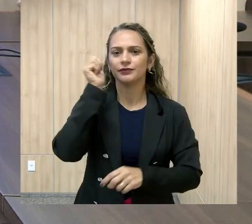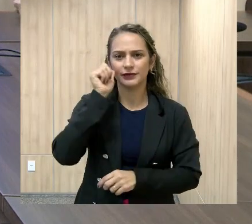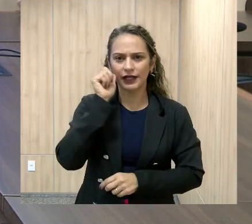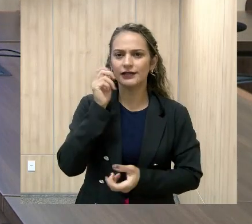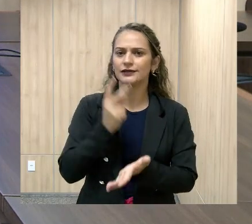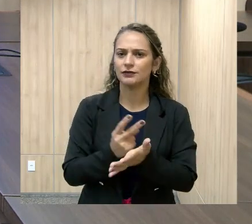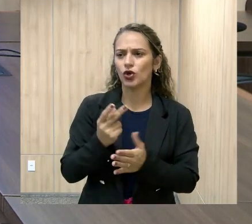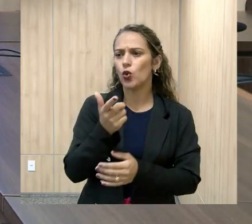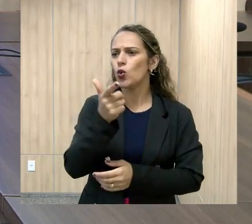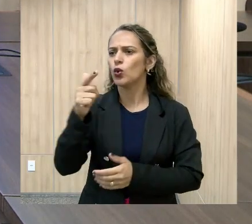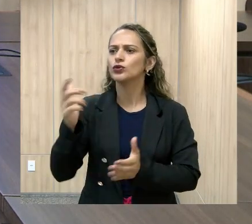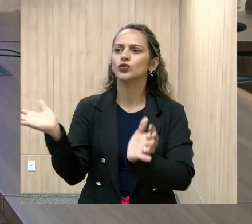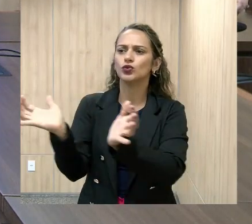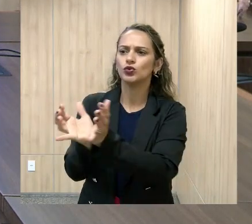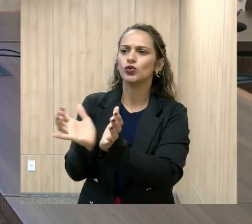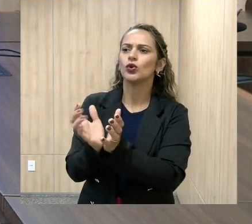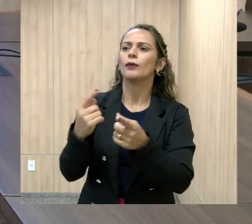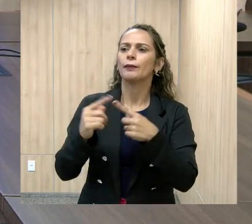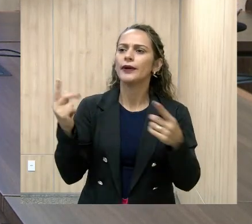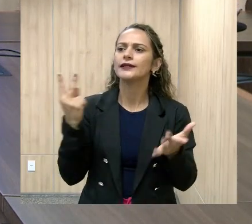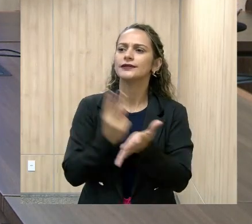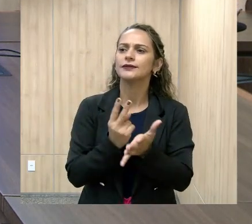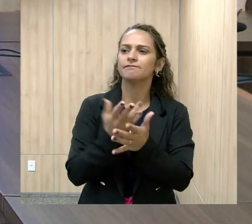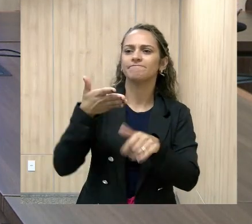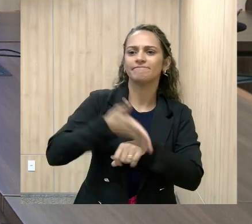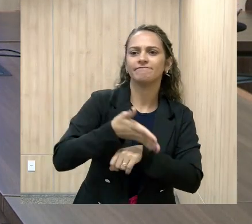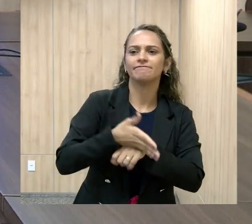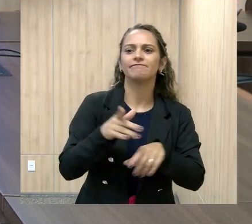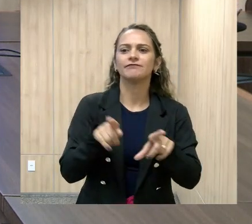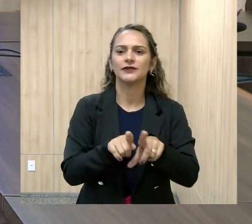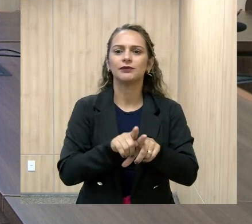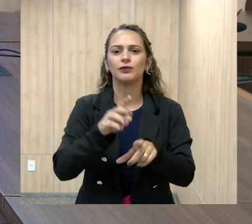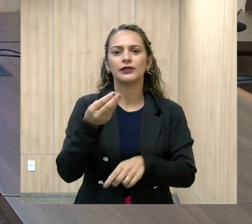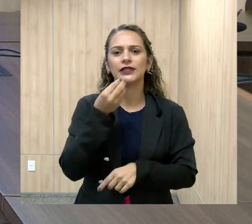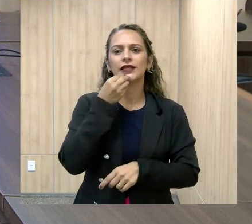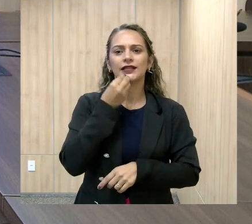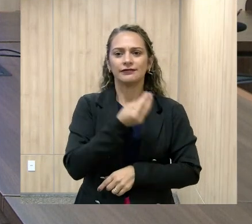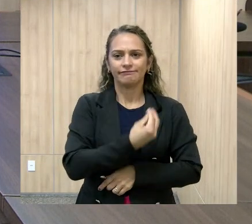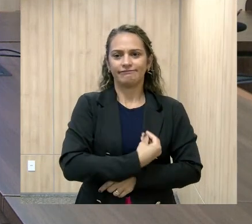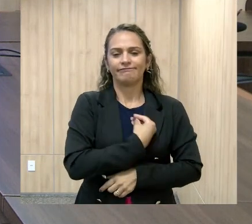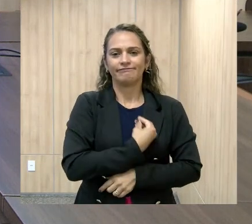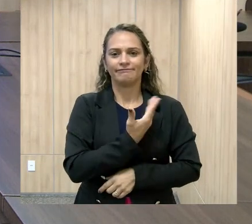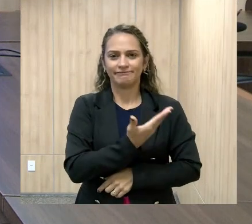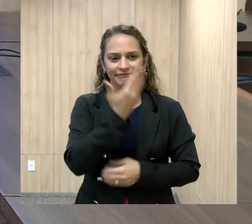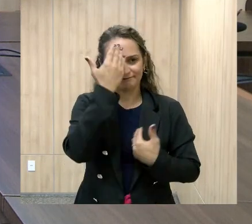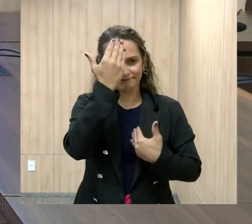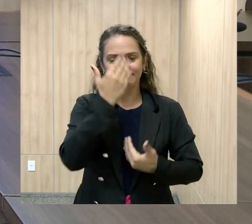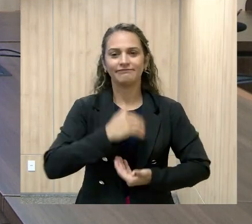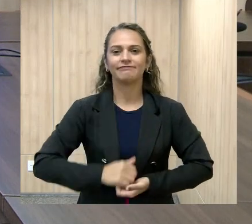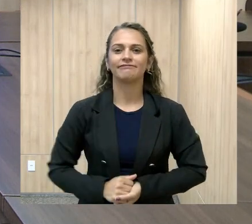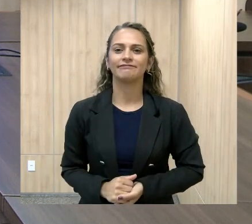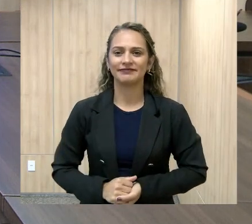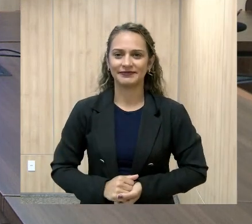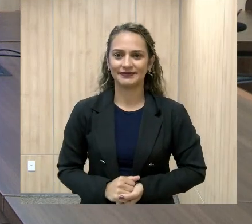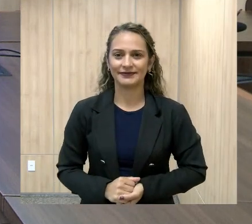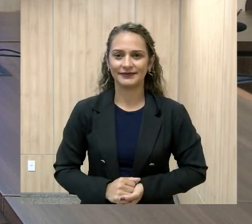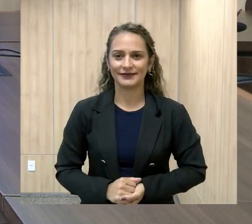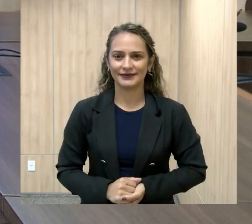pauta estando até em outra comissão mas sempre se fazendo presente e dando privilégio da sua presença obrigada